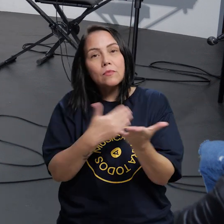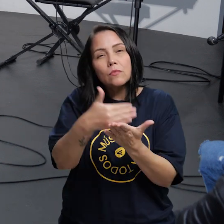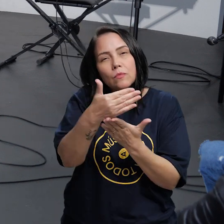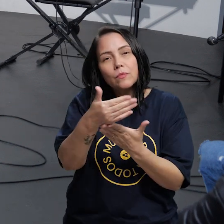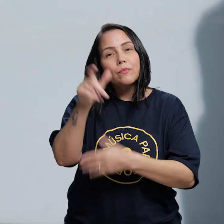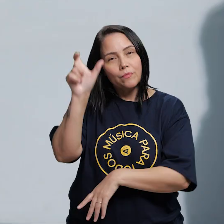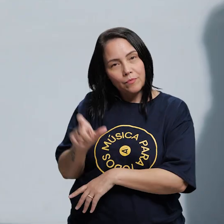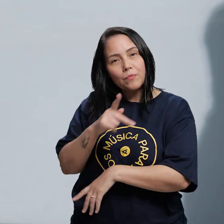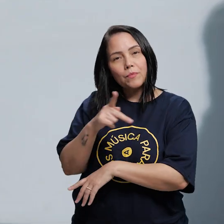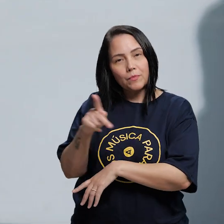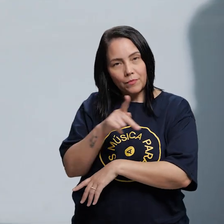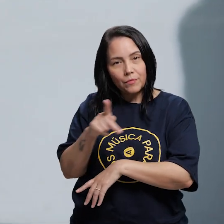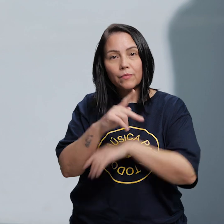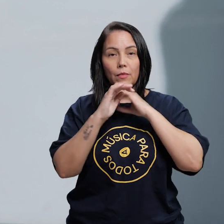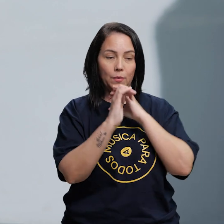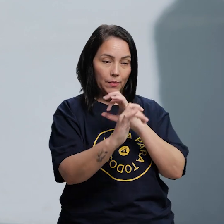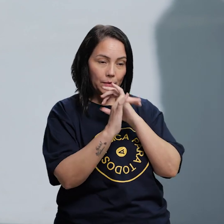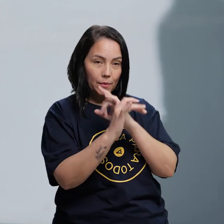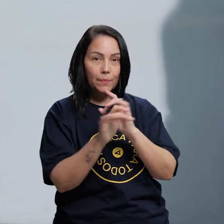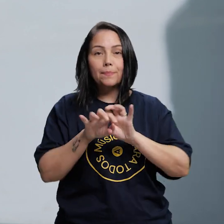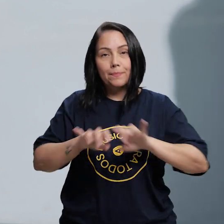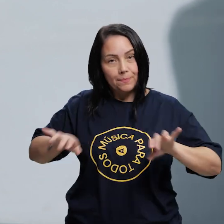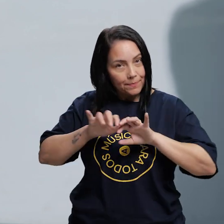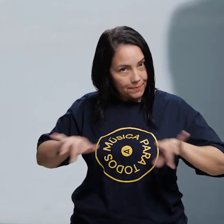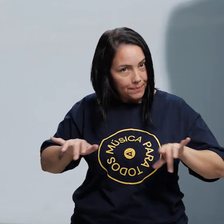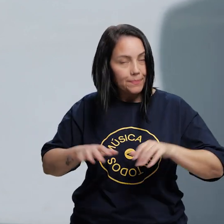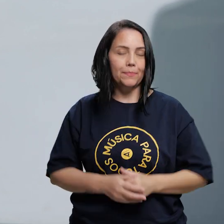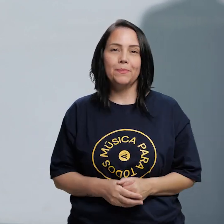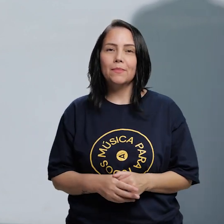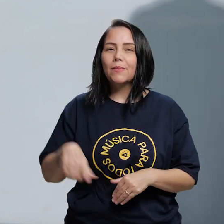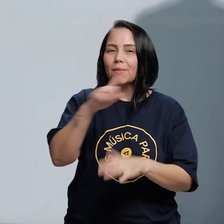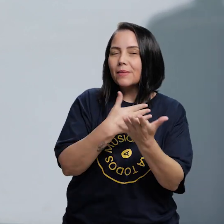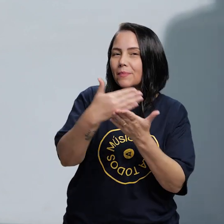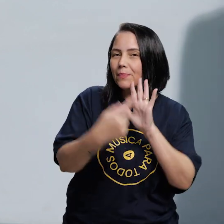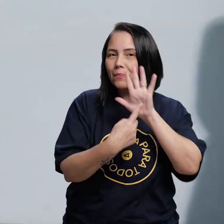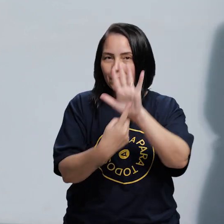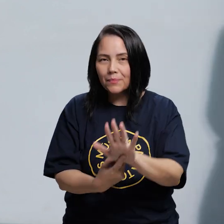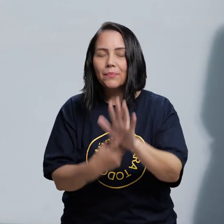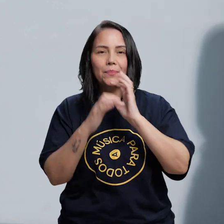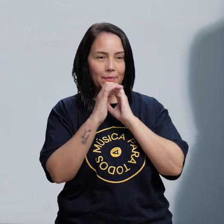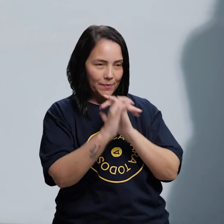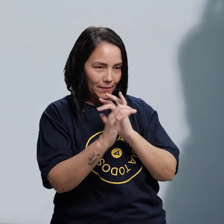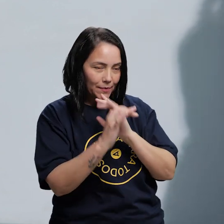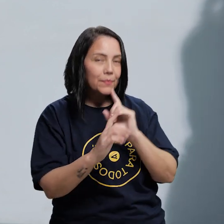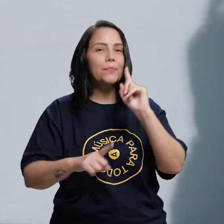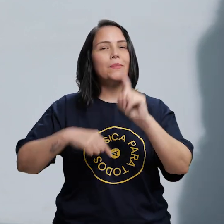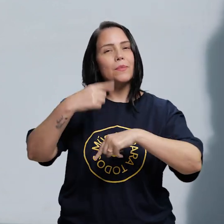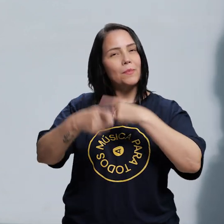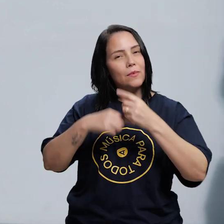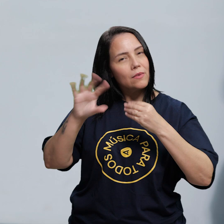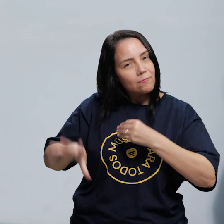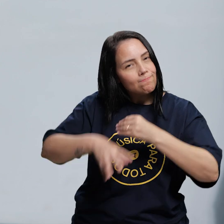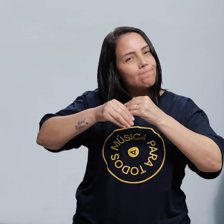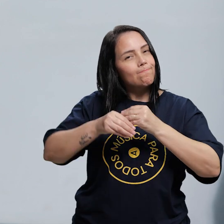vai começar... Eu sou professora da flauta doce e dos teclados, né? Então, a gente vai começar a apresentação com a flauta doce e, depois, em